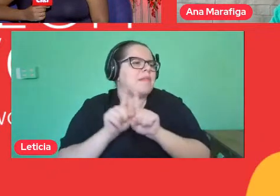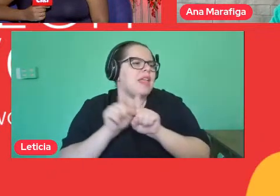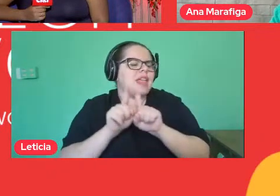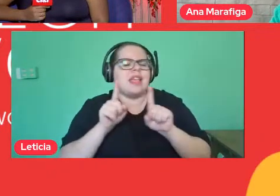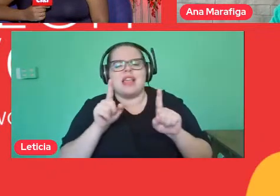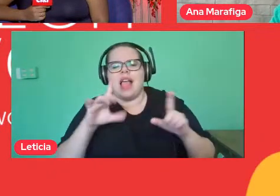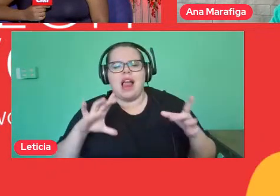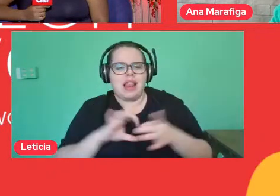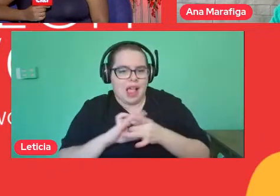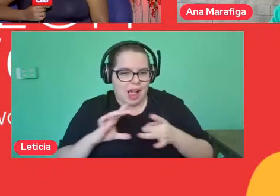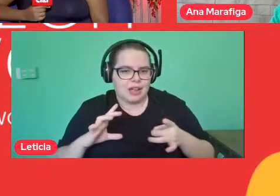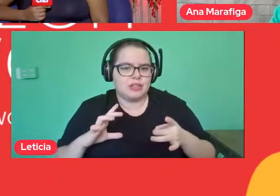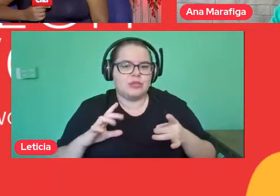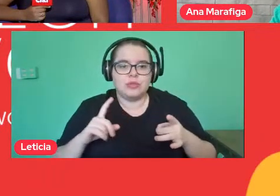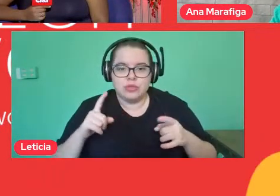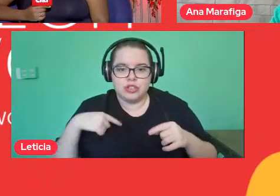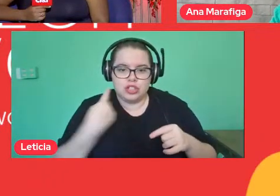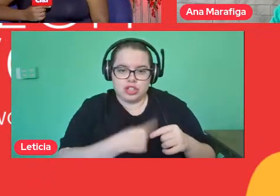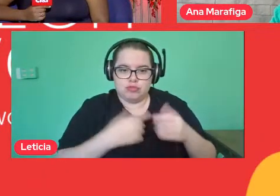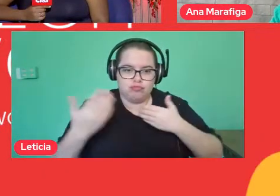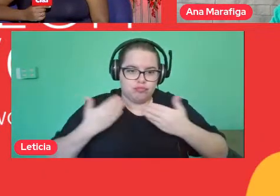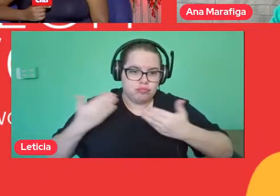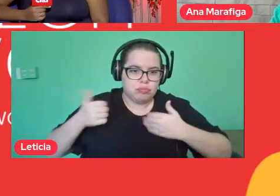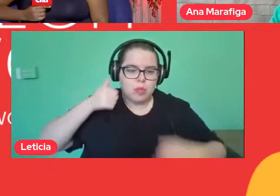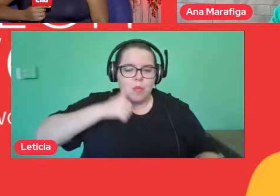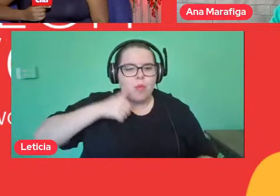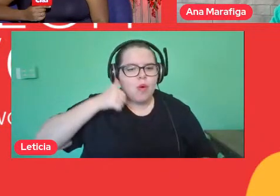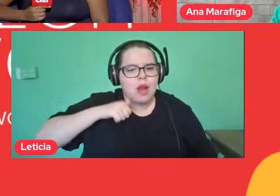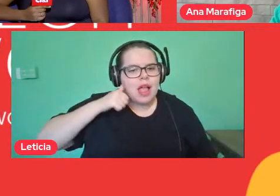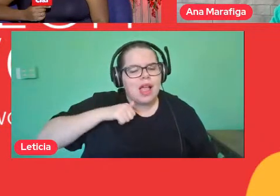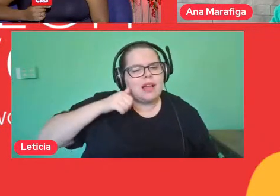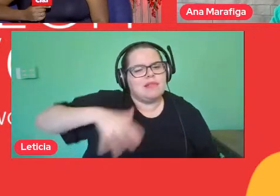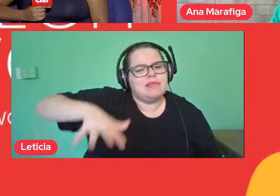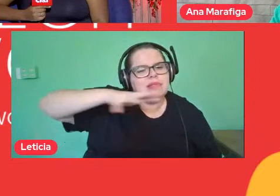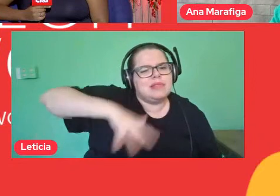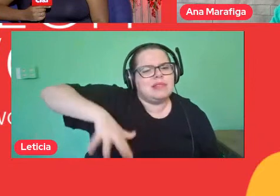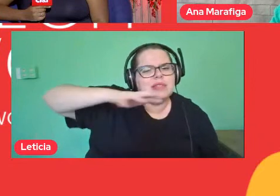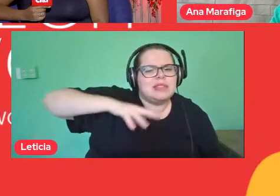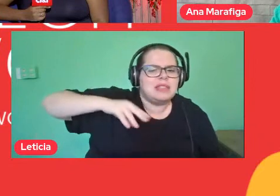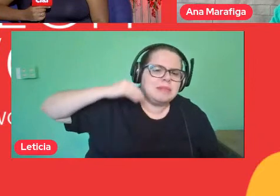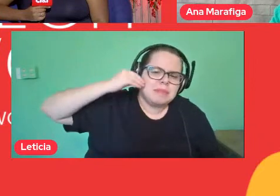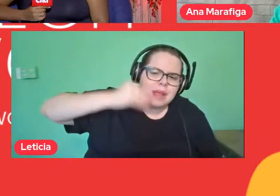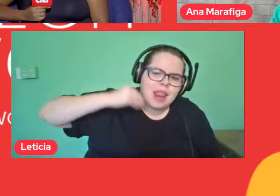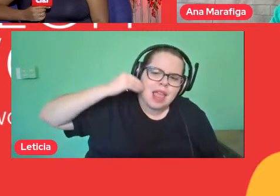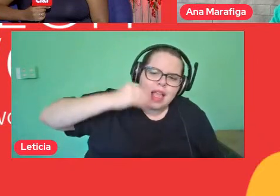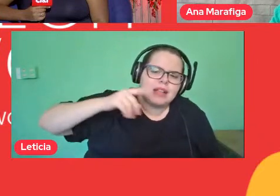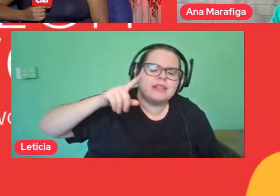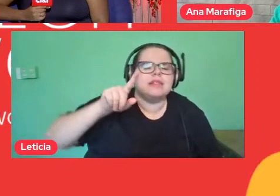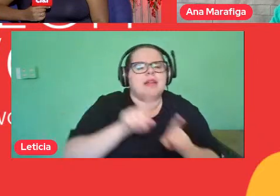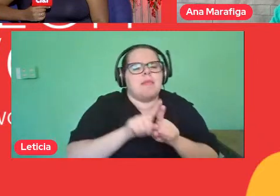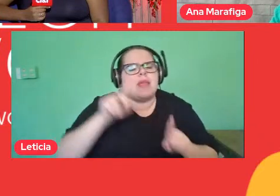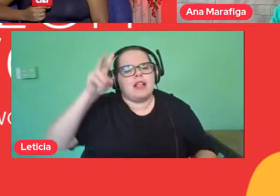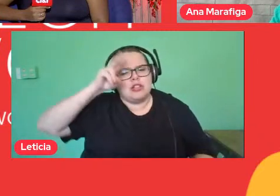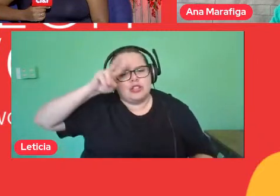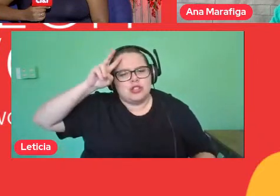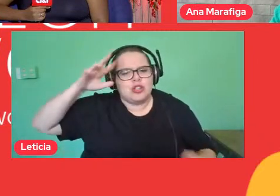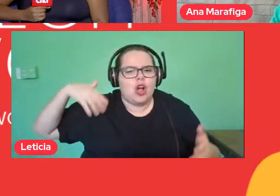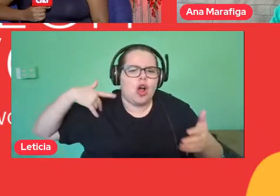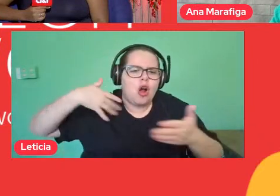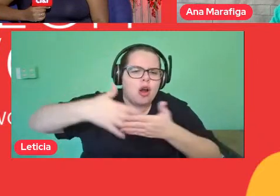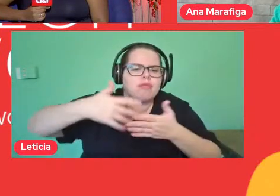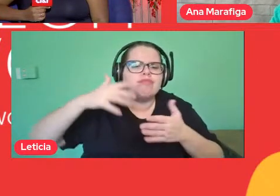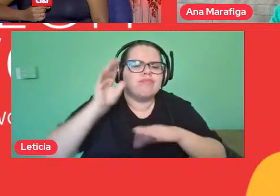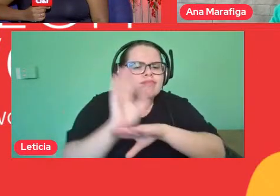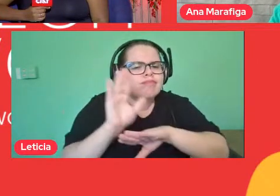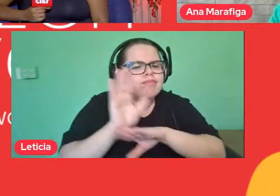que busque conversar com mulheres que já passaram por essa história, por alguma história, que já tem uma jornada um pouco mais avançada e que podem te